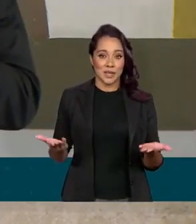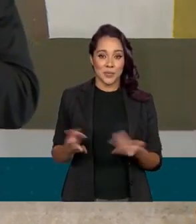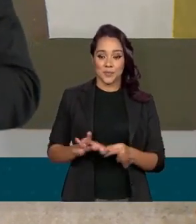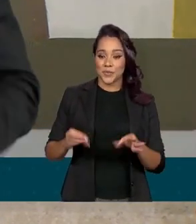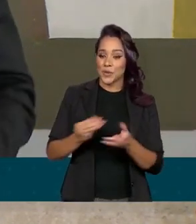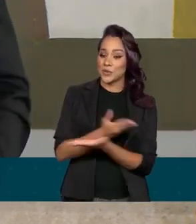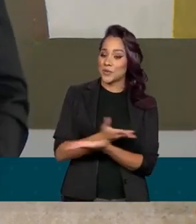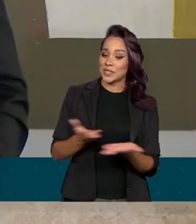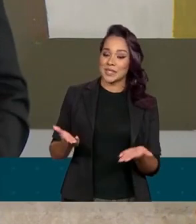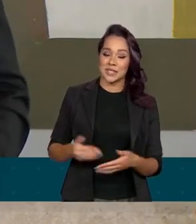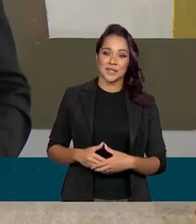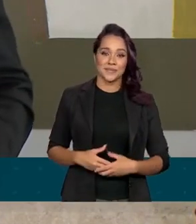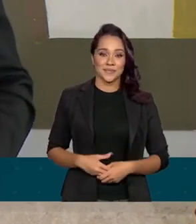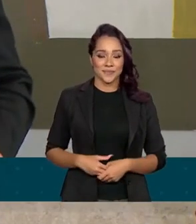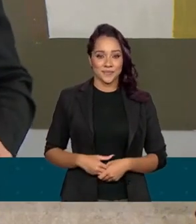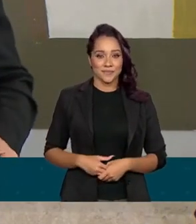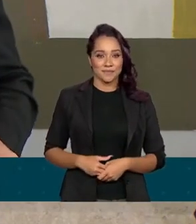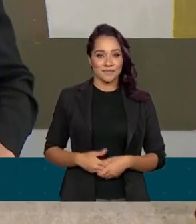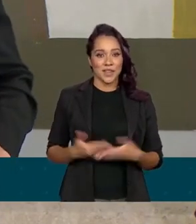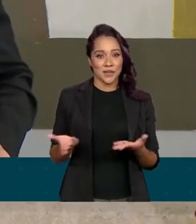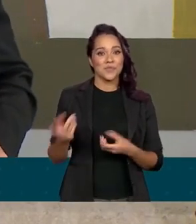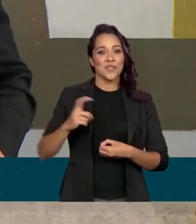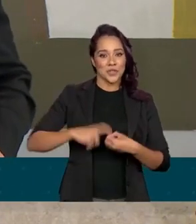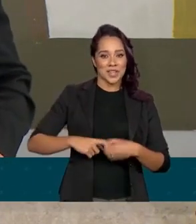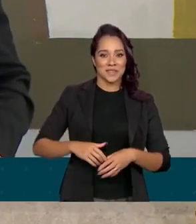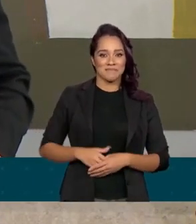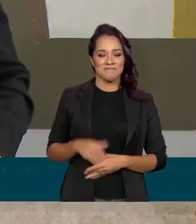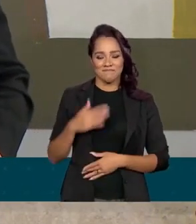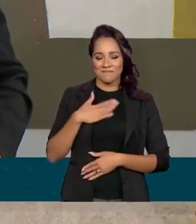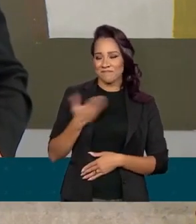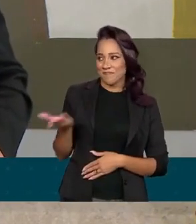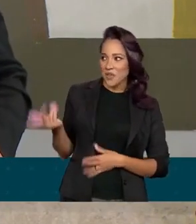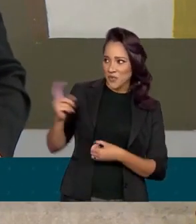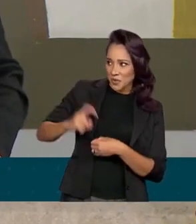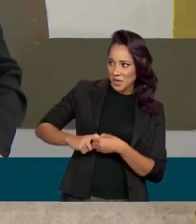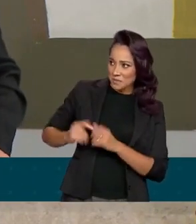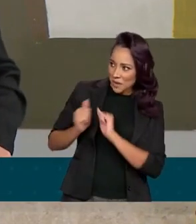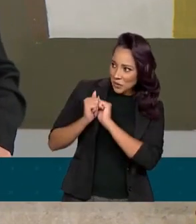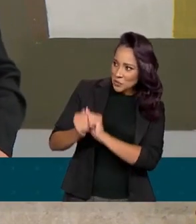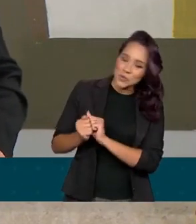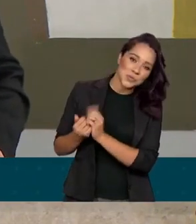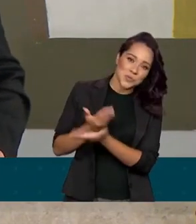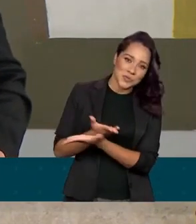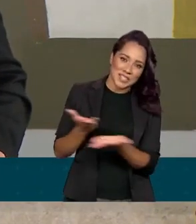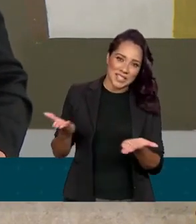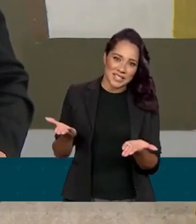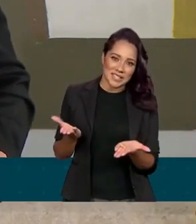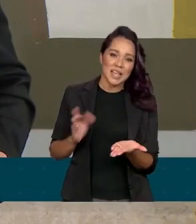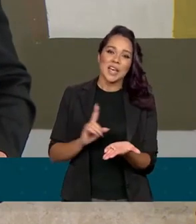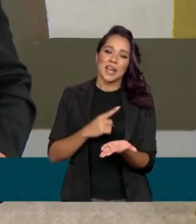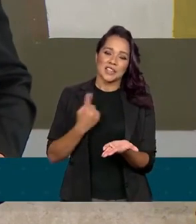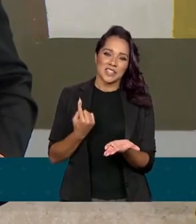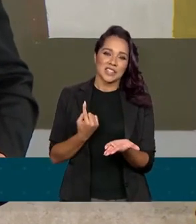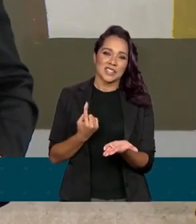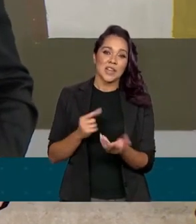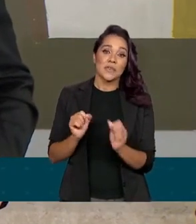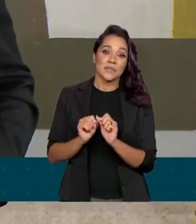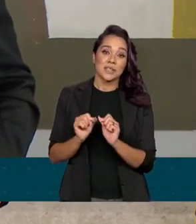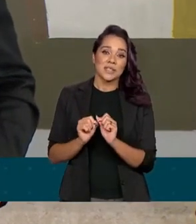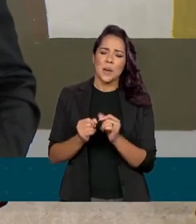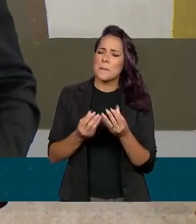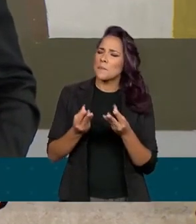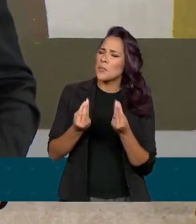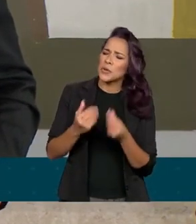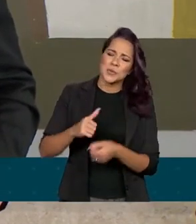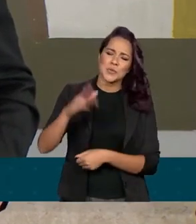companheiros e companheiras, eu estou de volta para, junto com vocês, a gente fazer